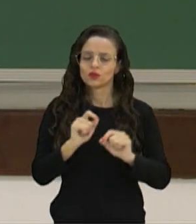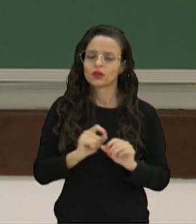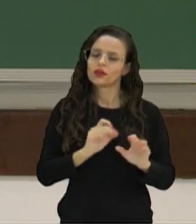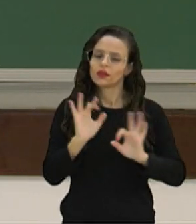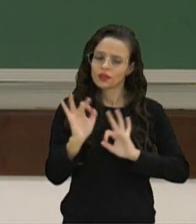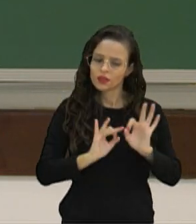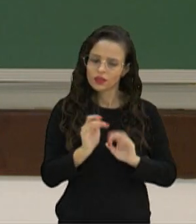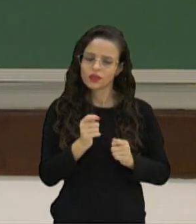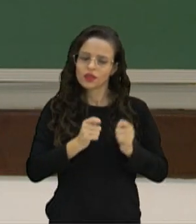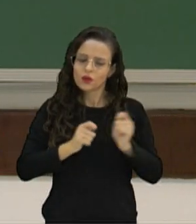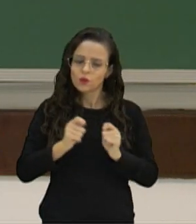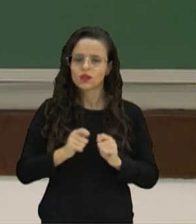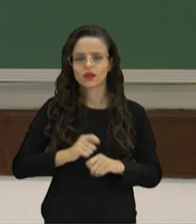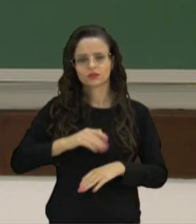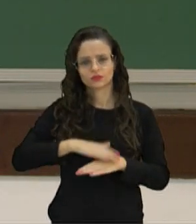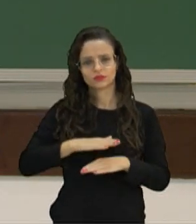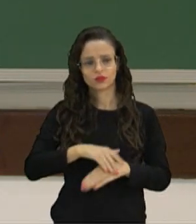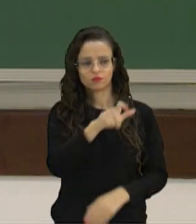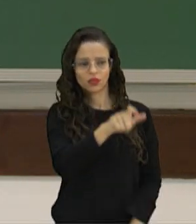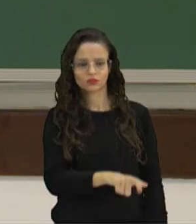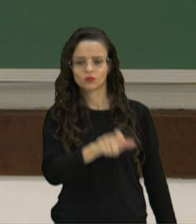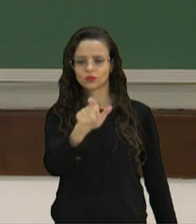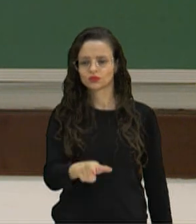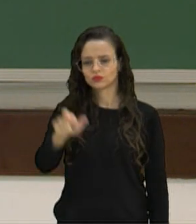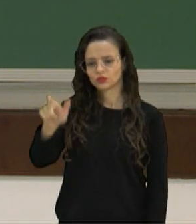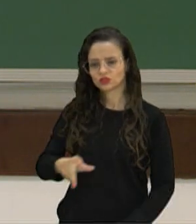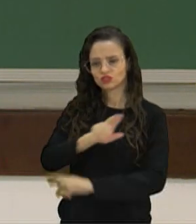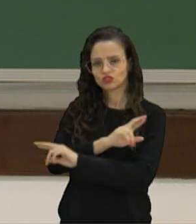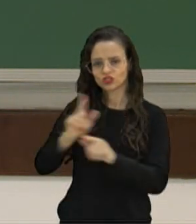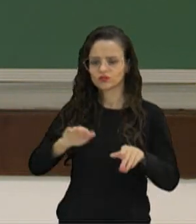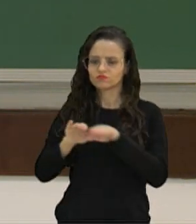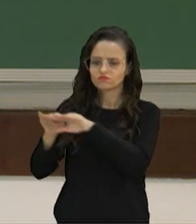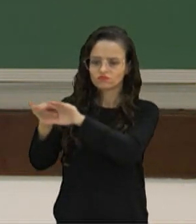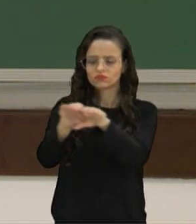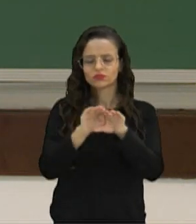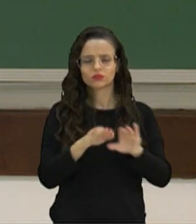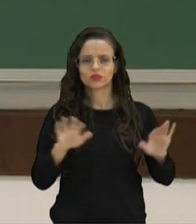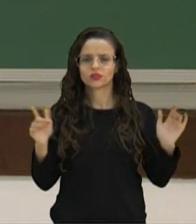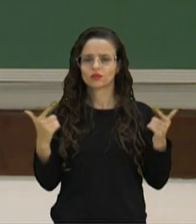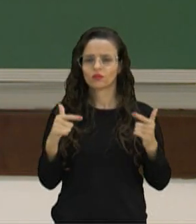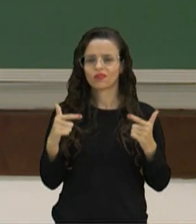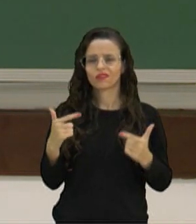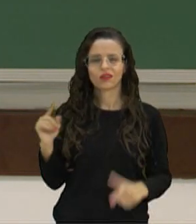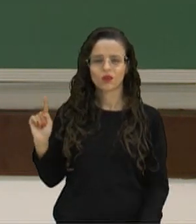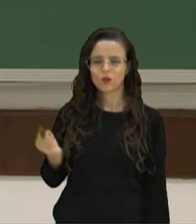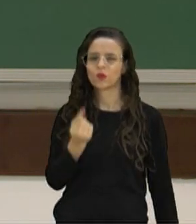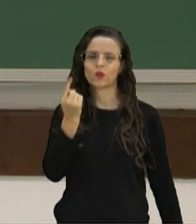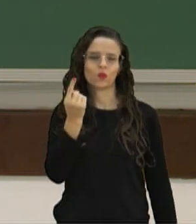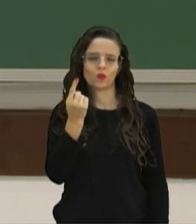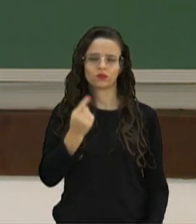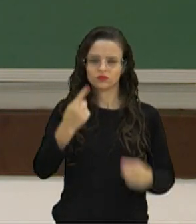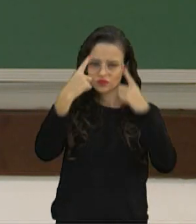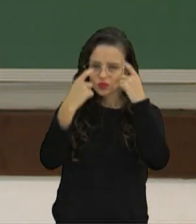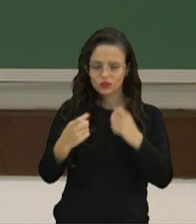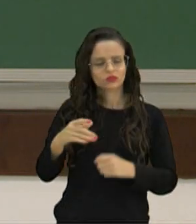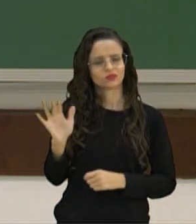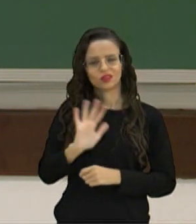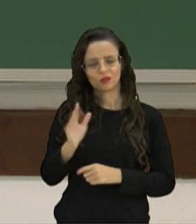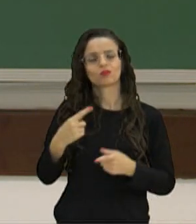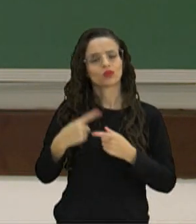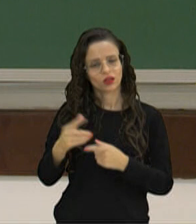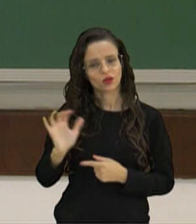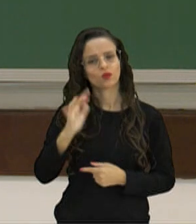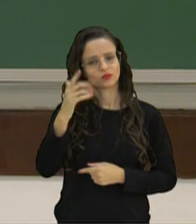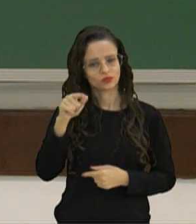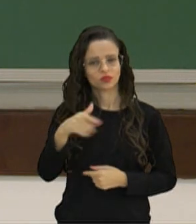regulado por indivíduos diferentes, para o poder se harmonizar e não haver toda essa violência que muitas vezes acontecia